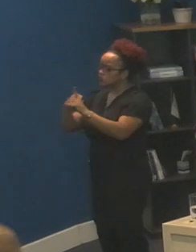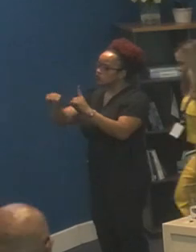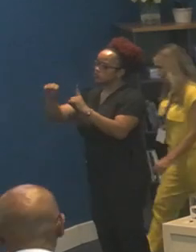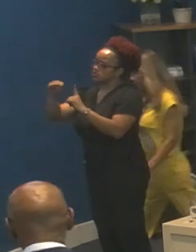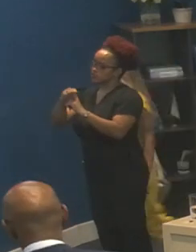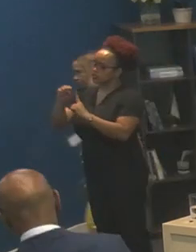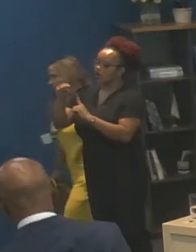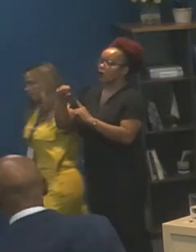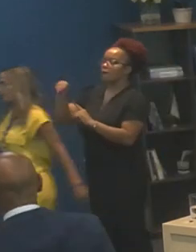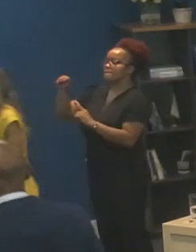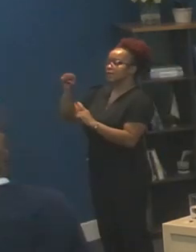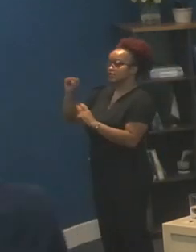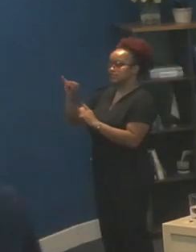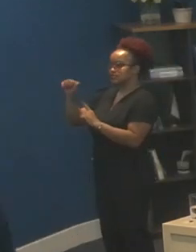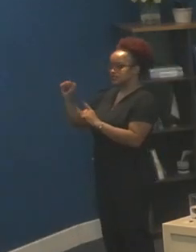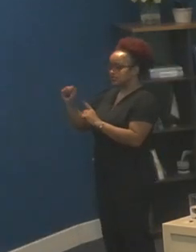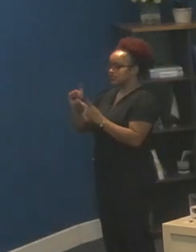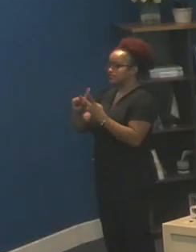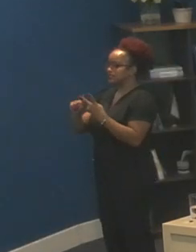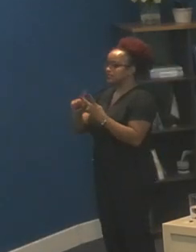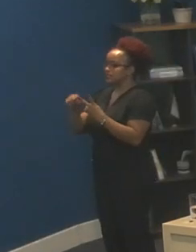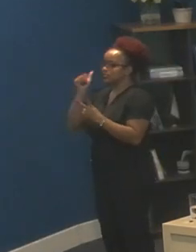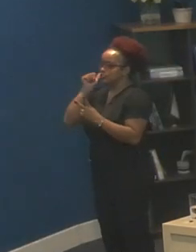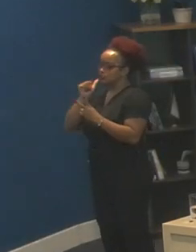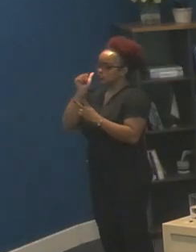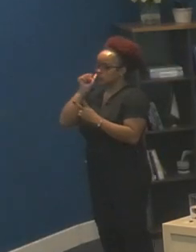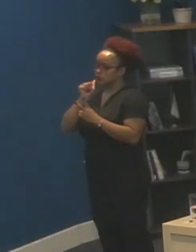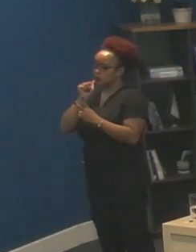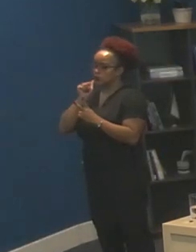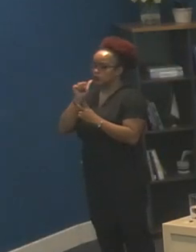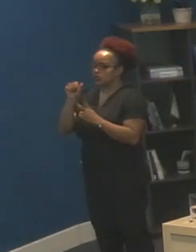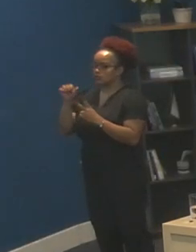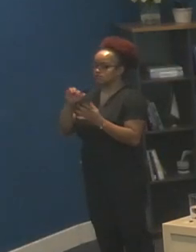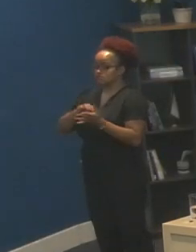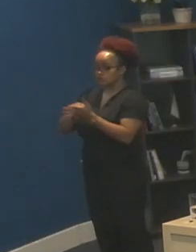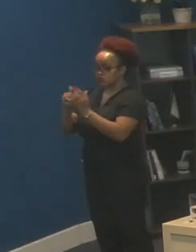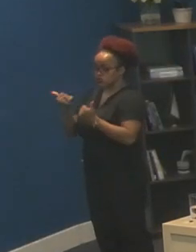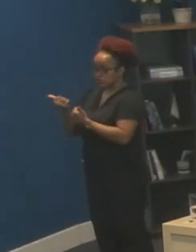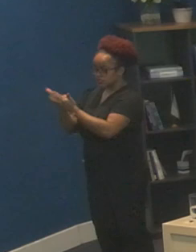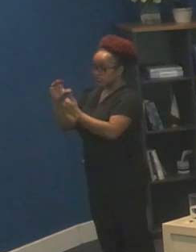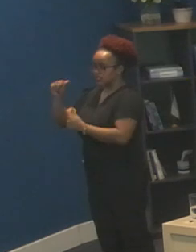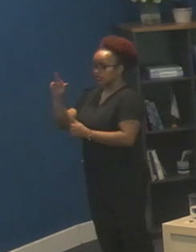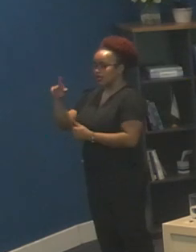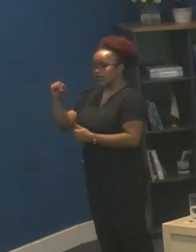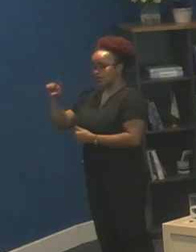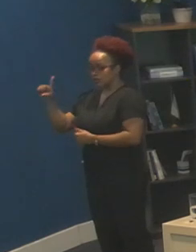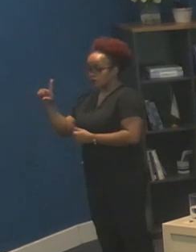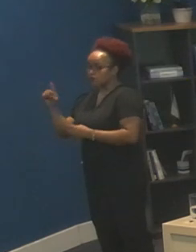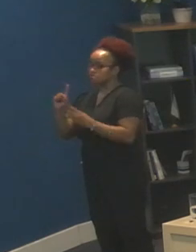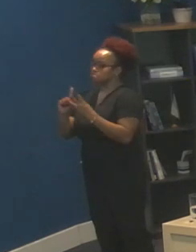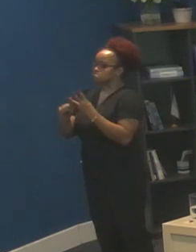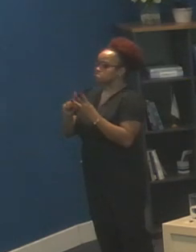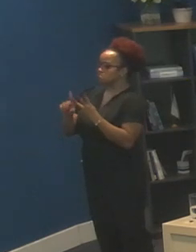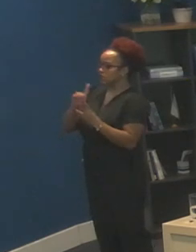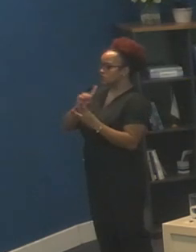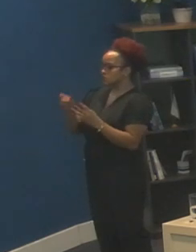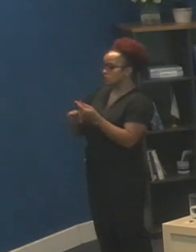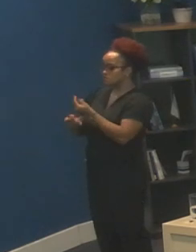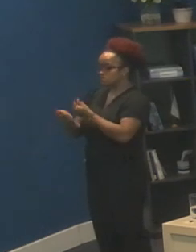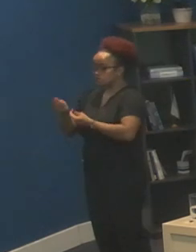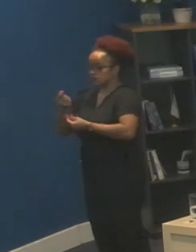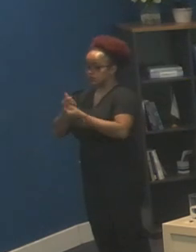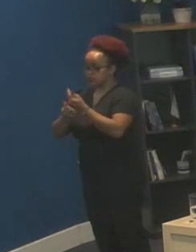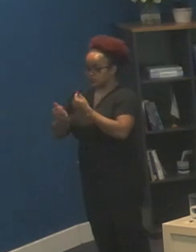Mano Messias, a diretora de secretária, Clara Sabença, e o diretor